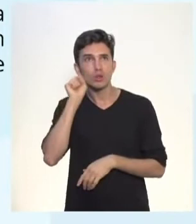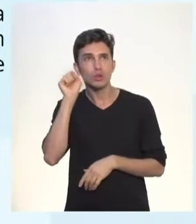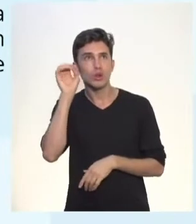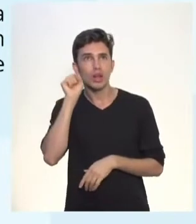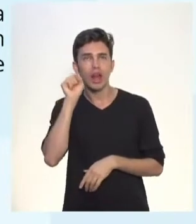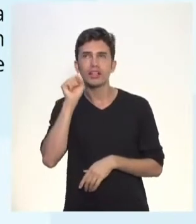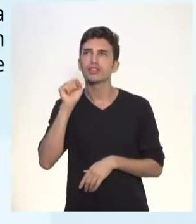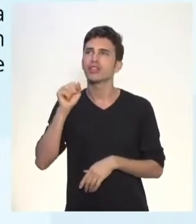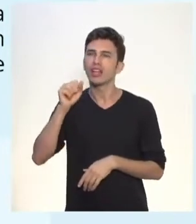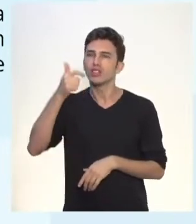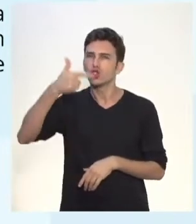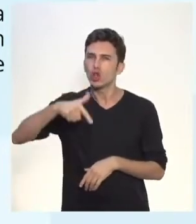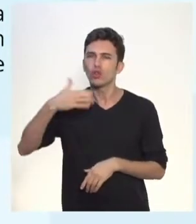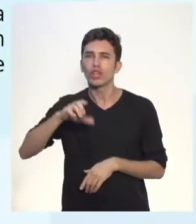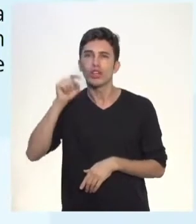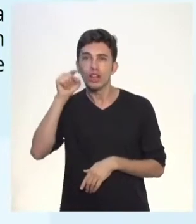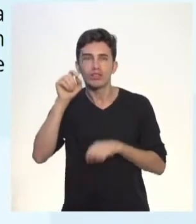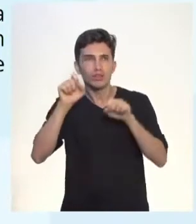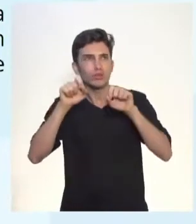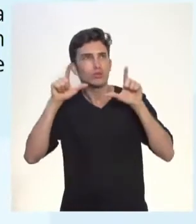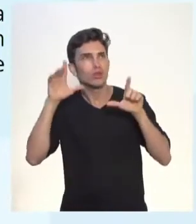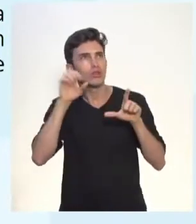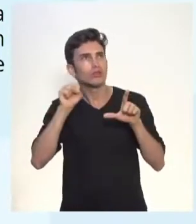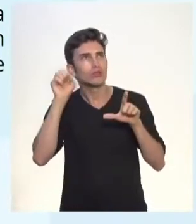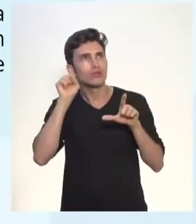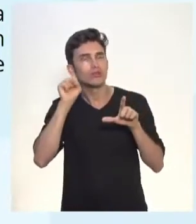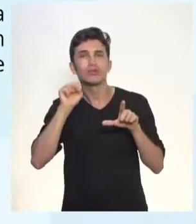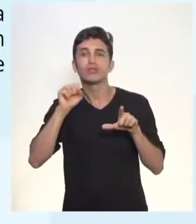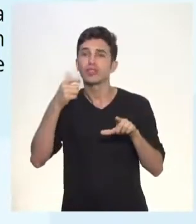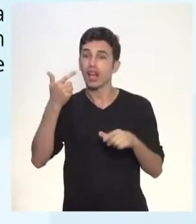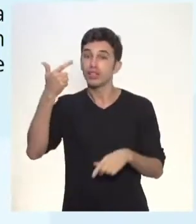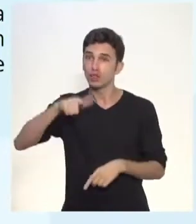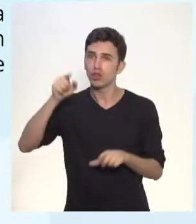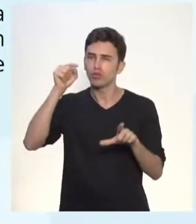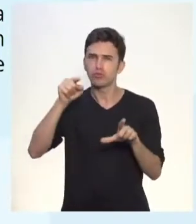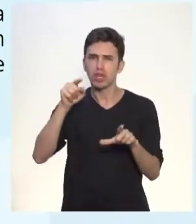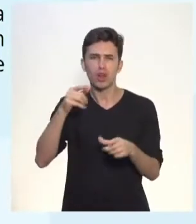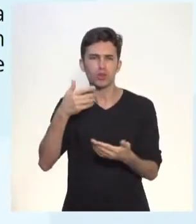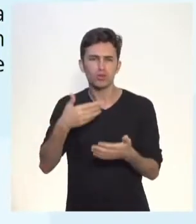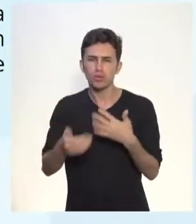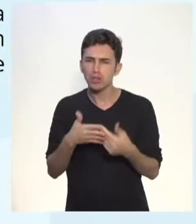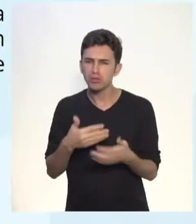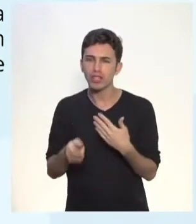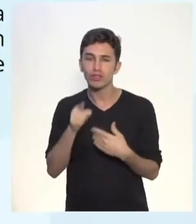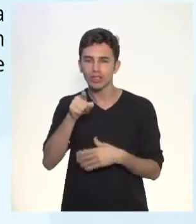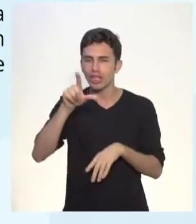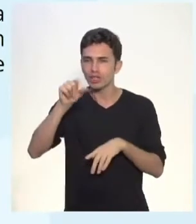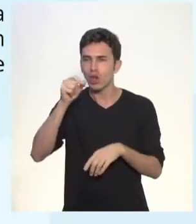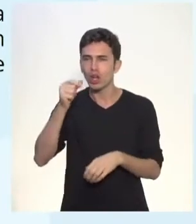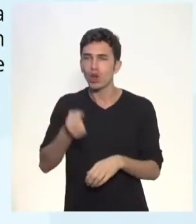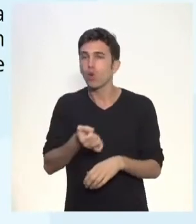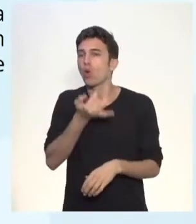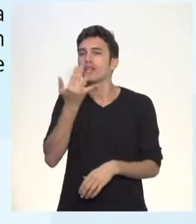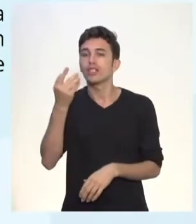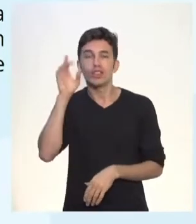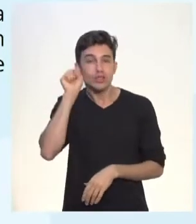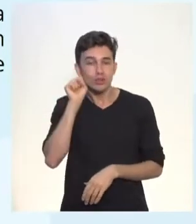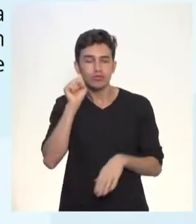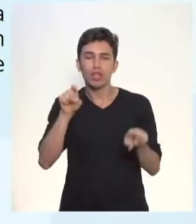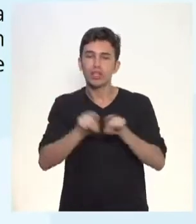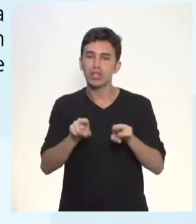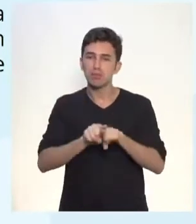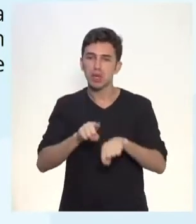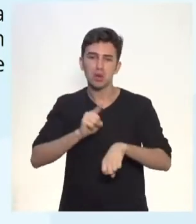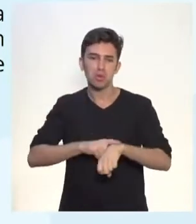quiser e no tempo que desejar. Então, nós vamos ver que essa é a facilidade dos podcasts, que nós podemos também, no momento